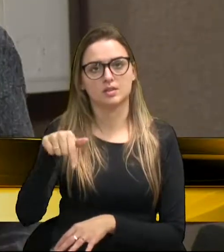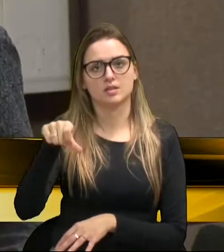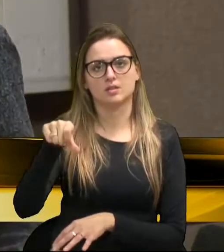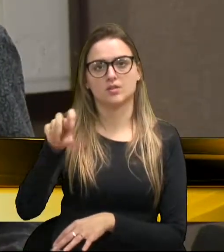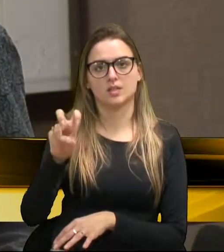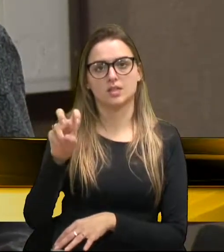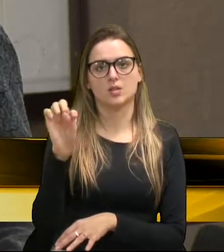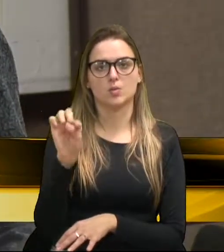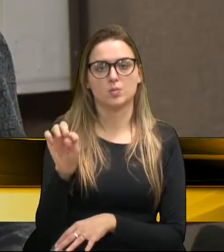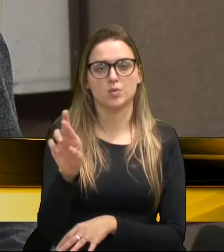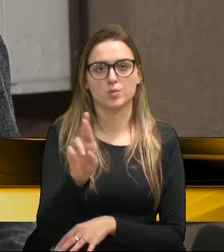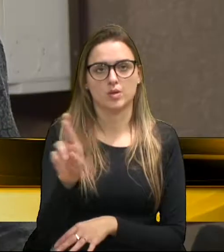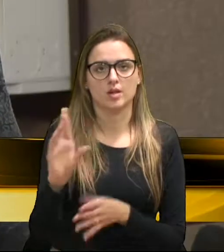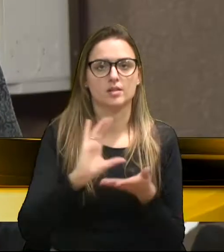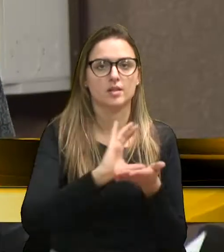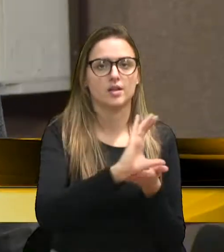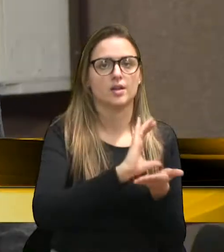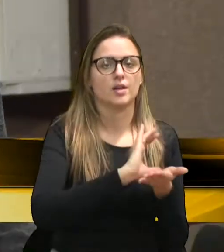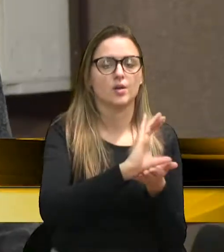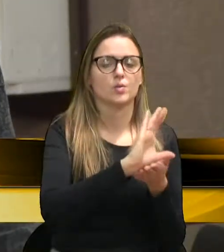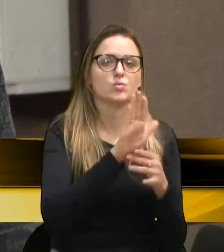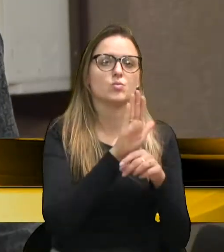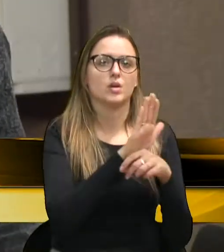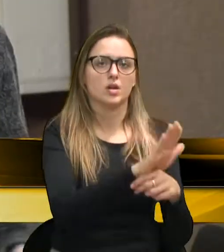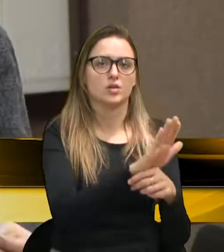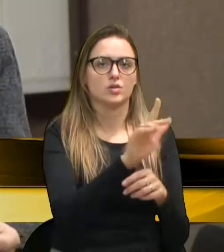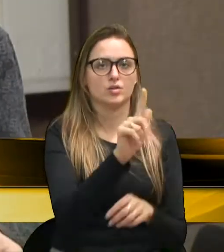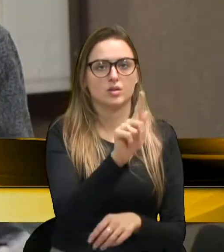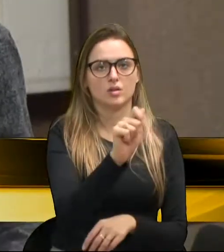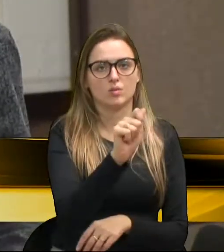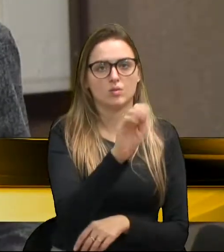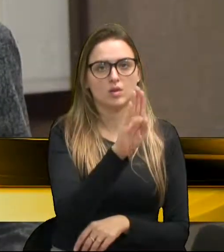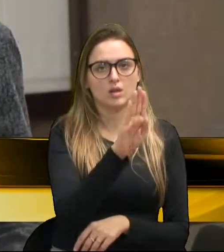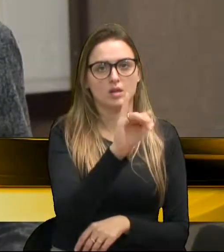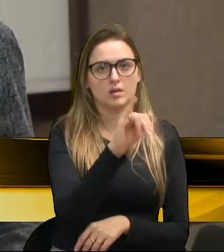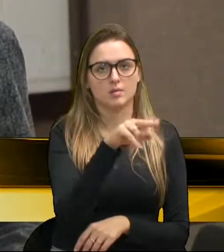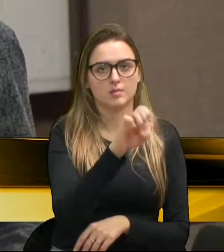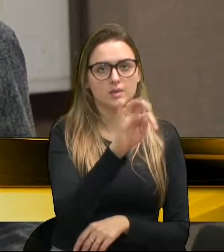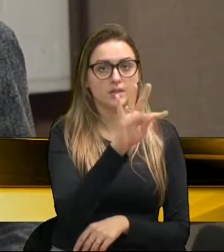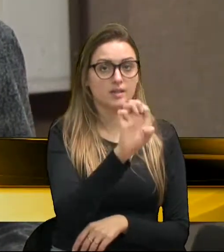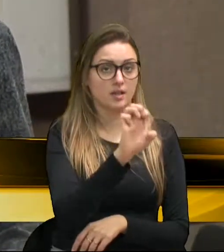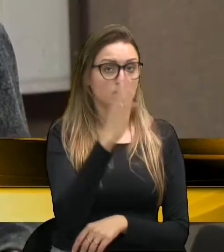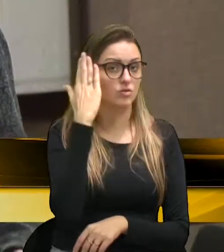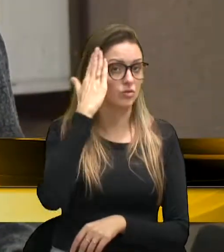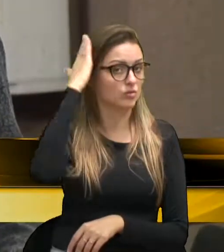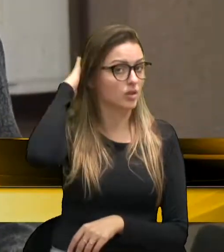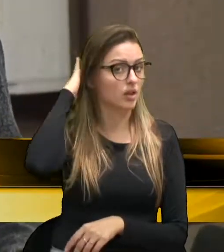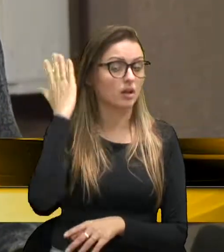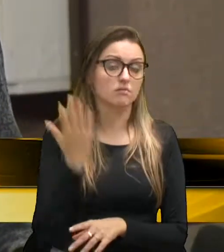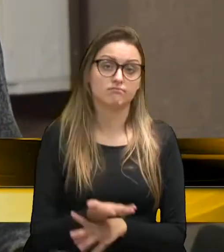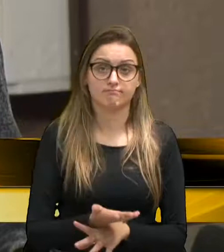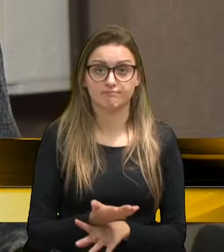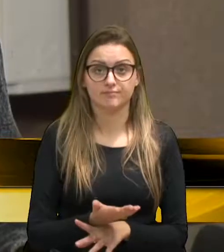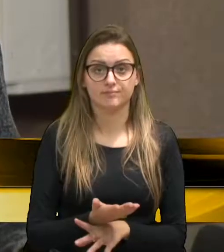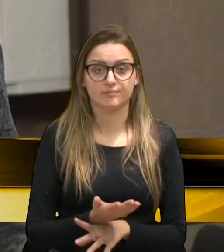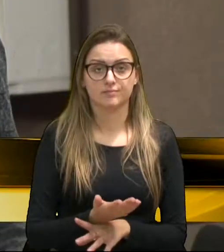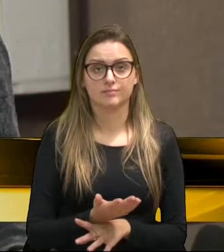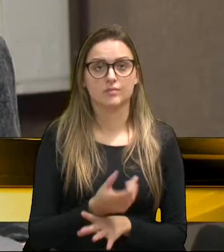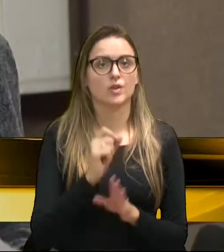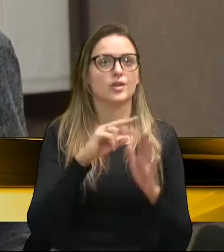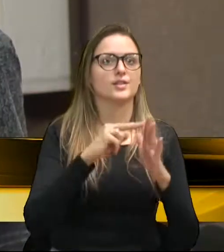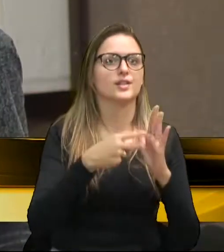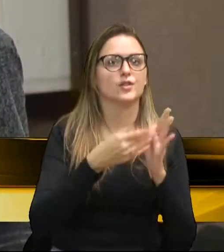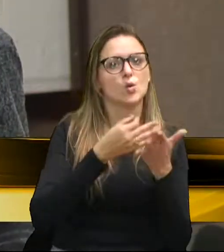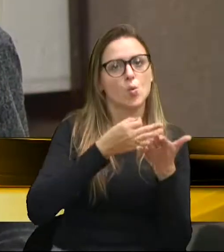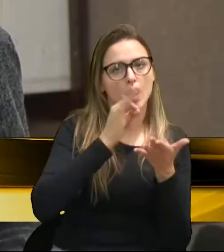3.795.000 a verba para o gabinete do prefeito. Ou seja, o